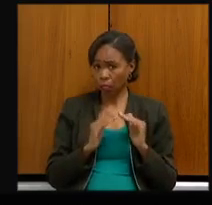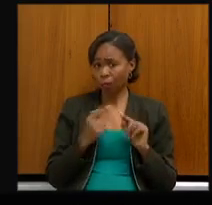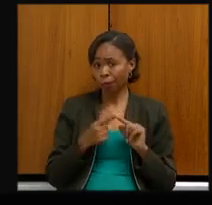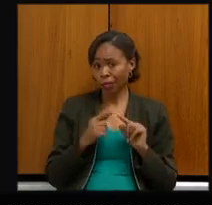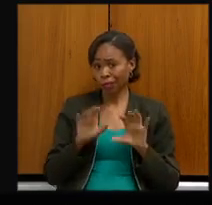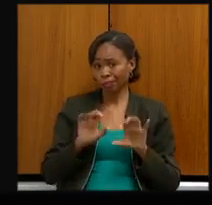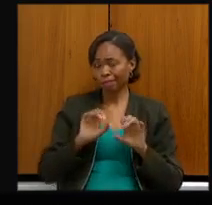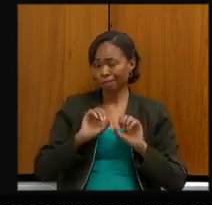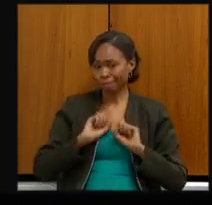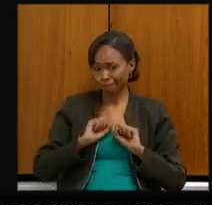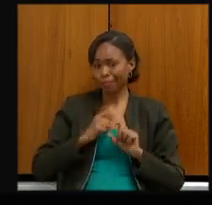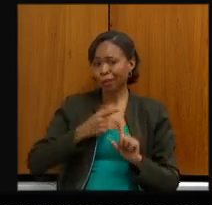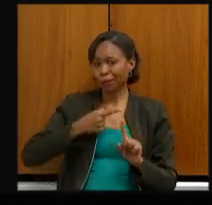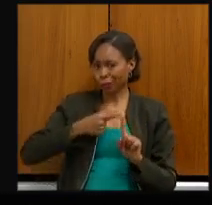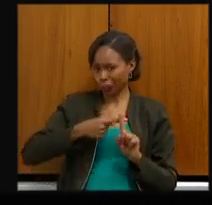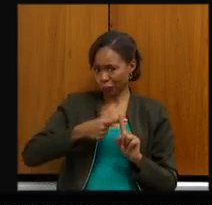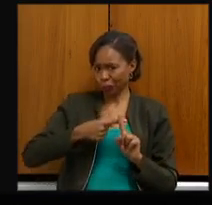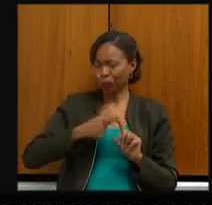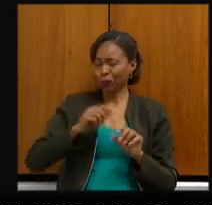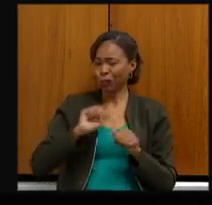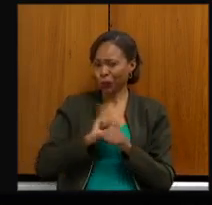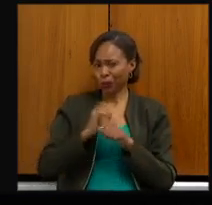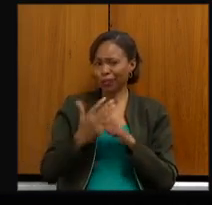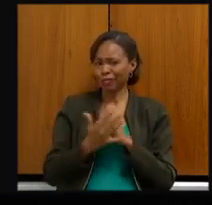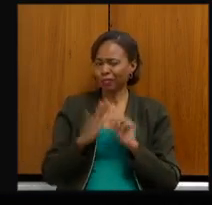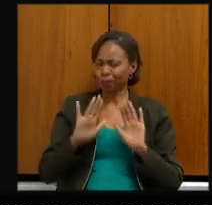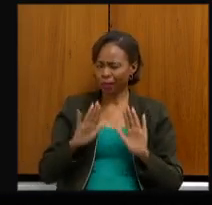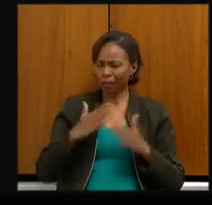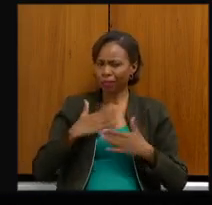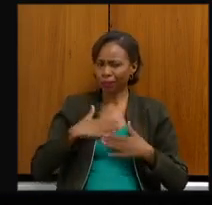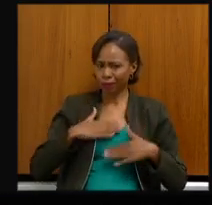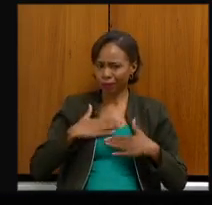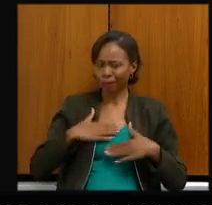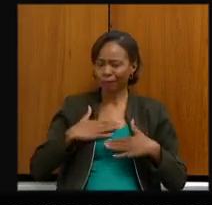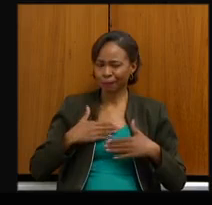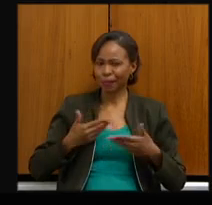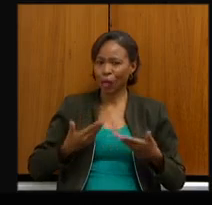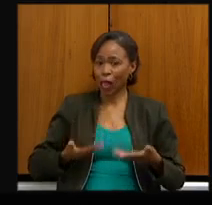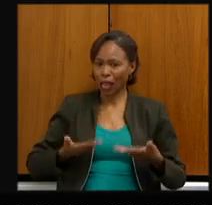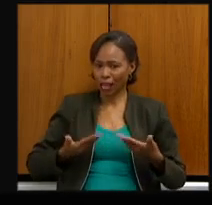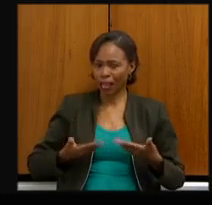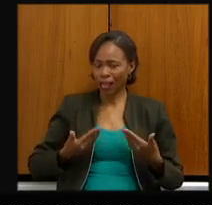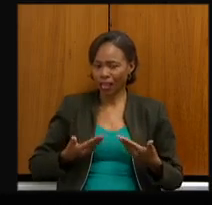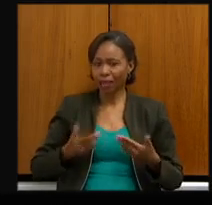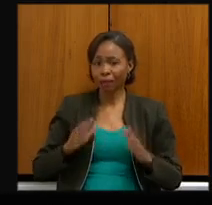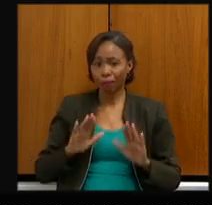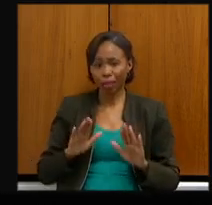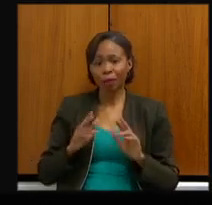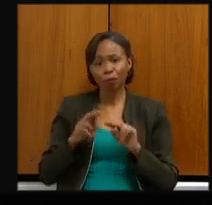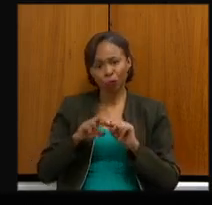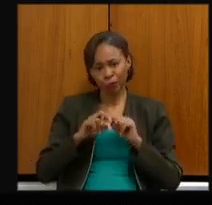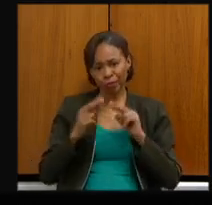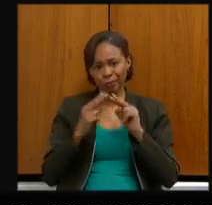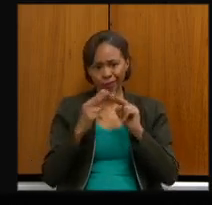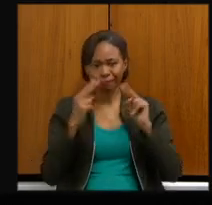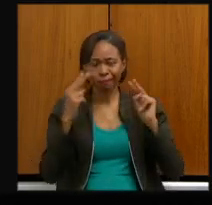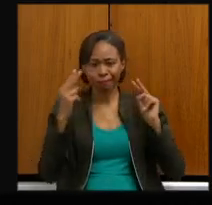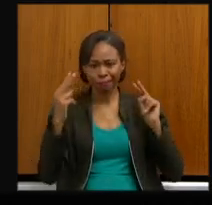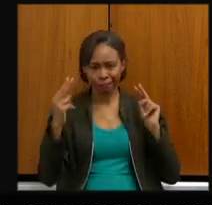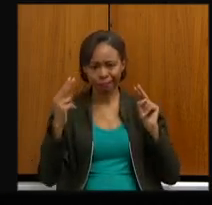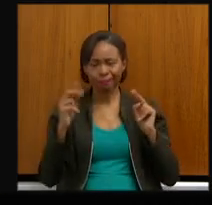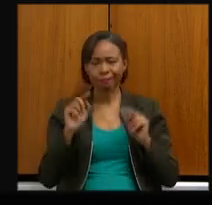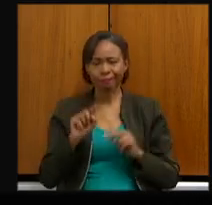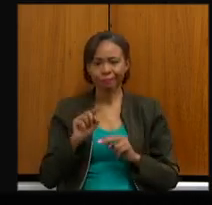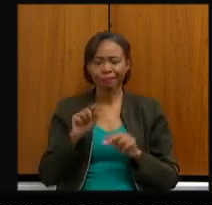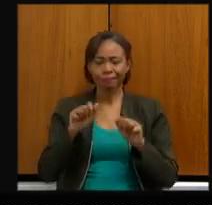positivo para que o vídeo hoje mas estou bem com sintomas leves mas eu queria justificar minha ausência presencial aí dessa audiência